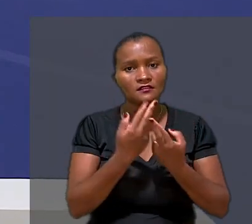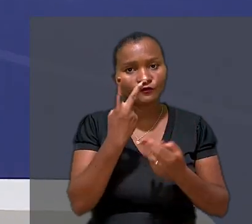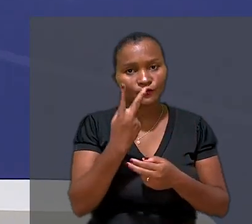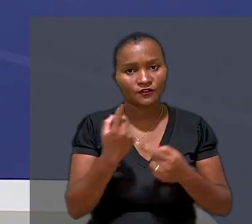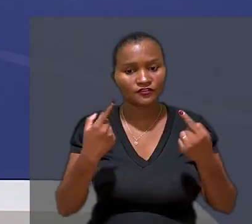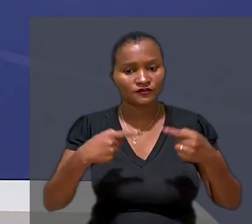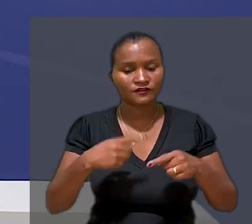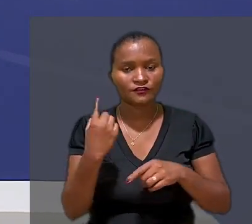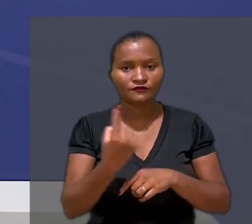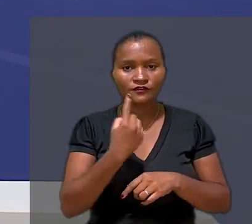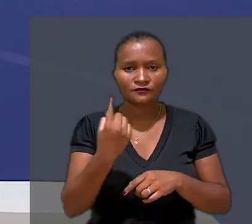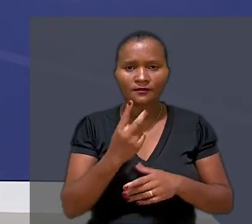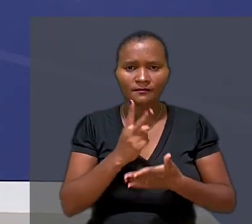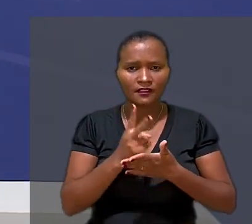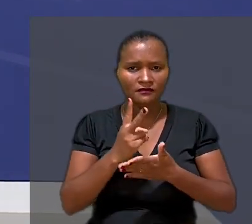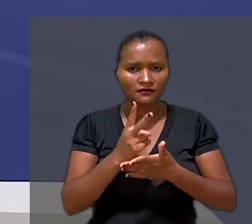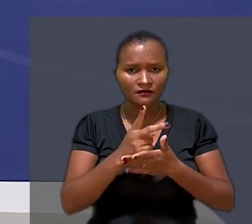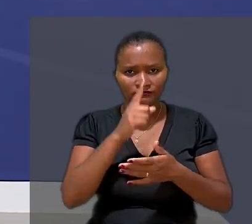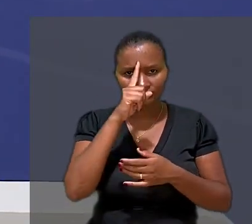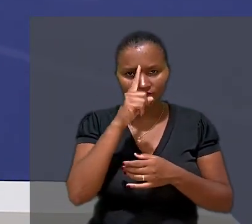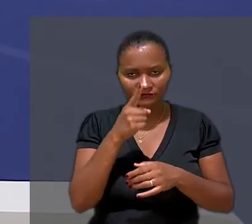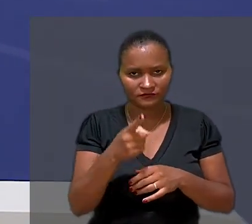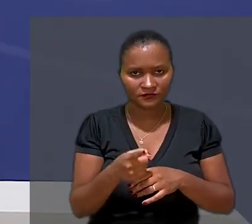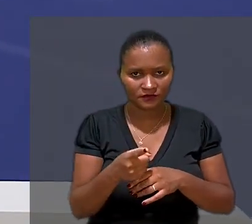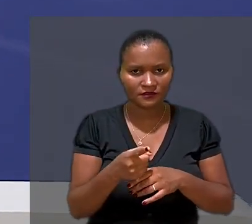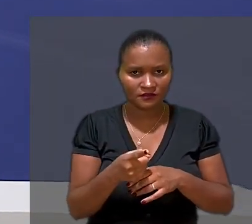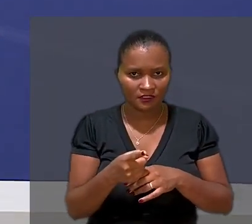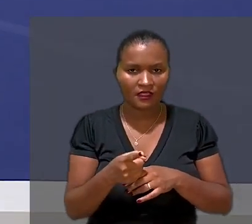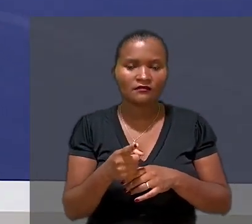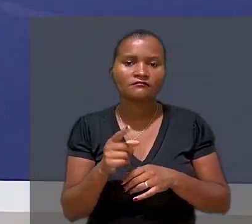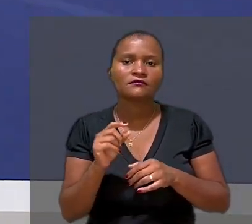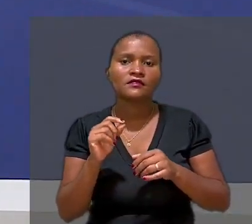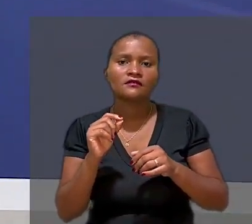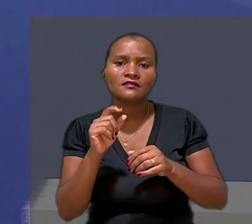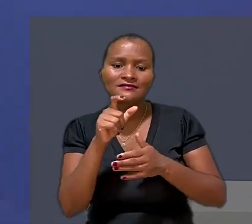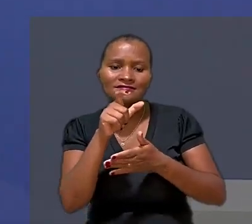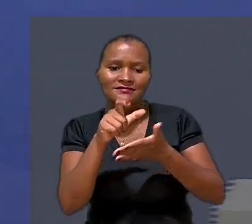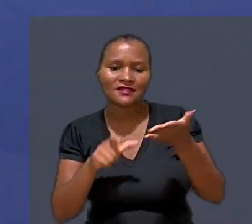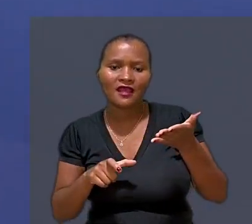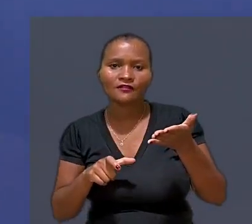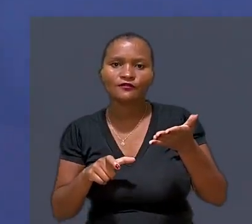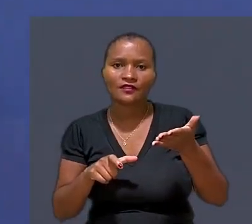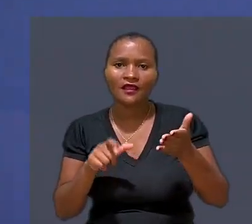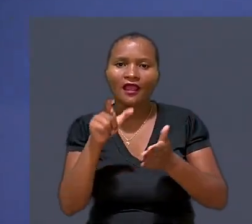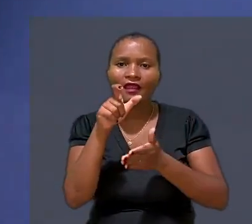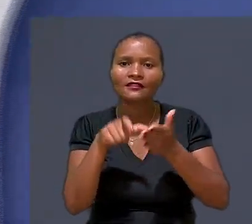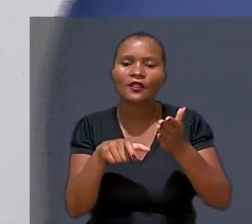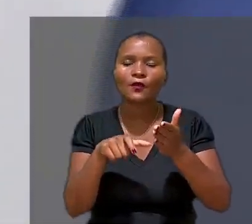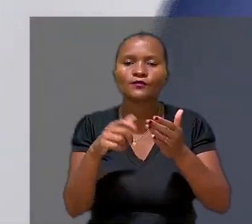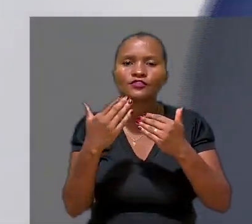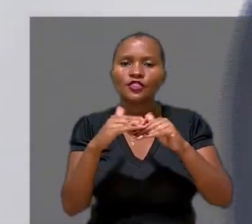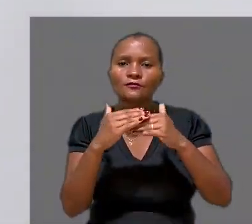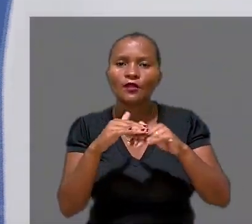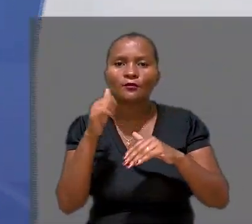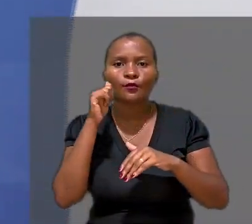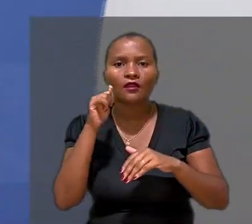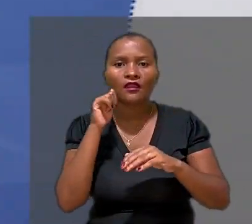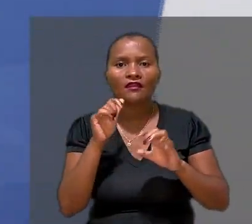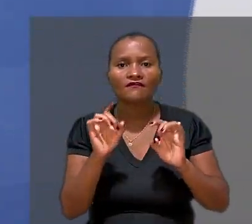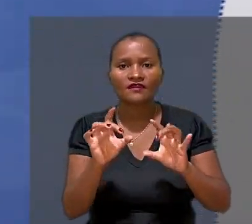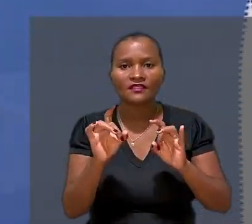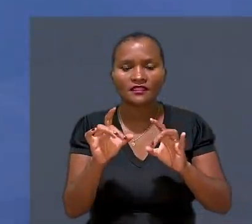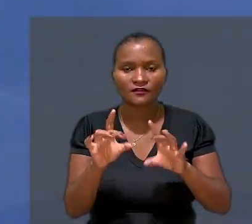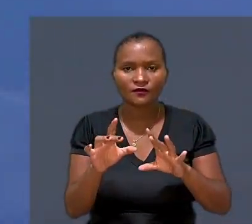A seção 2 de dissídios individuais manteve determinação de levantamento de extrato de cartão de transporte de uma